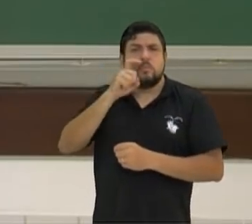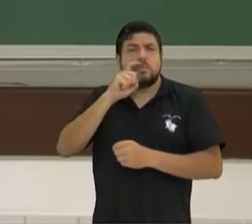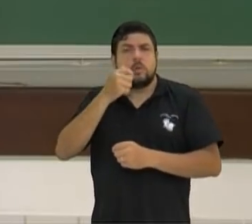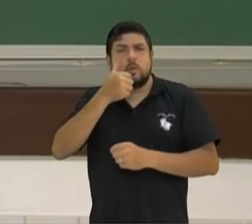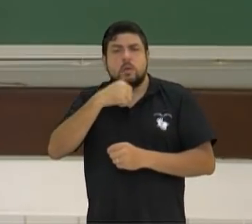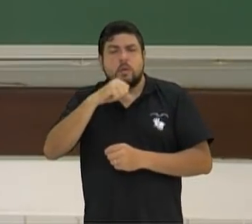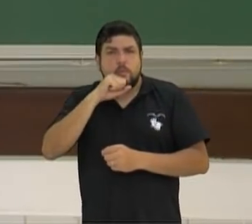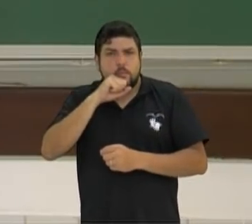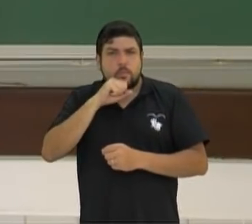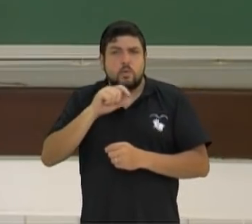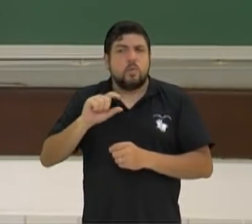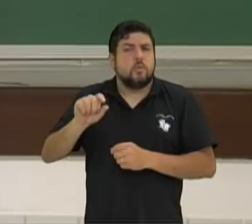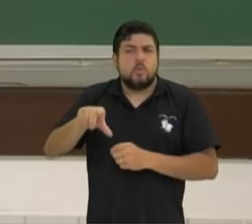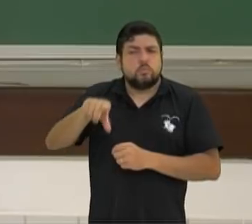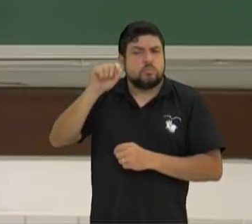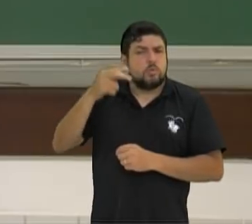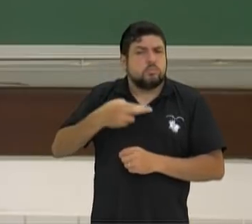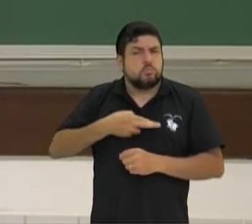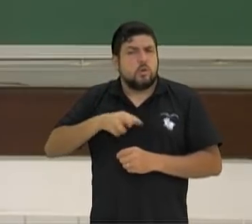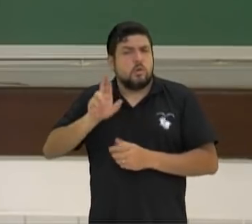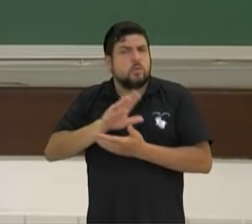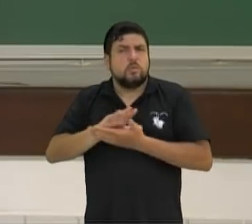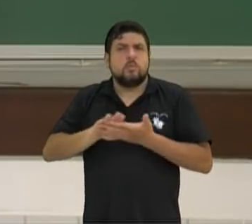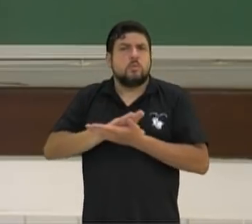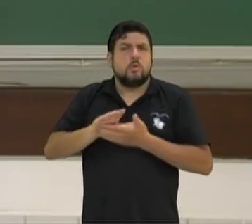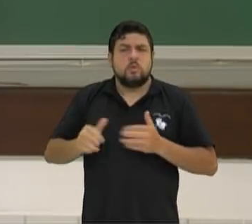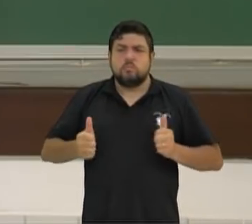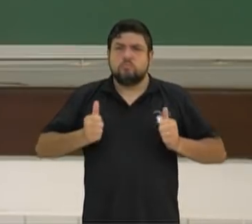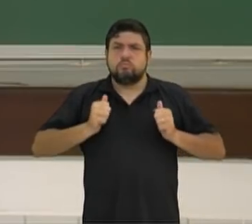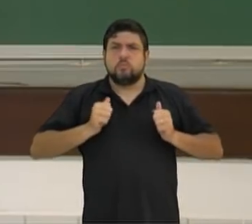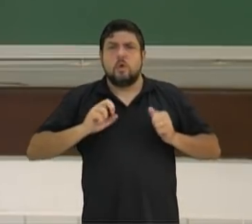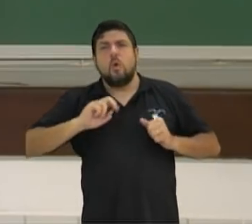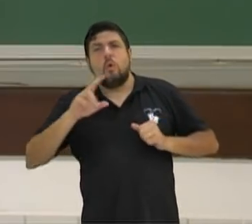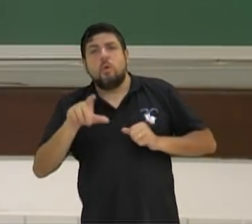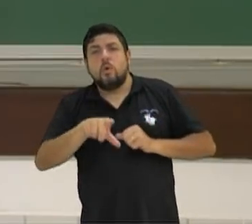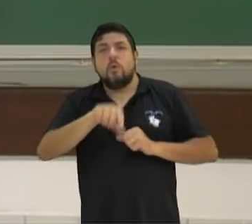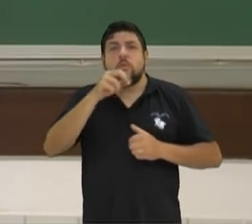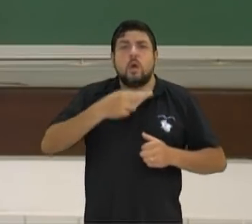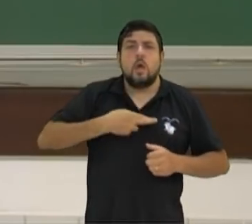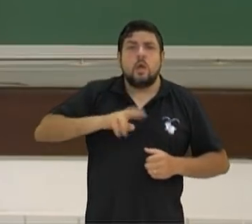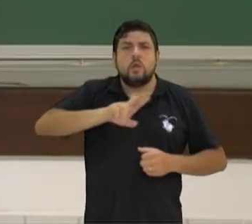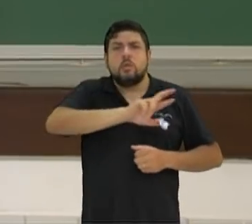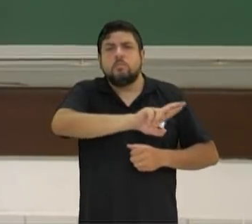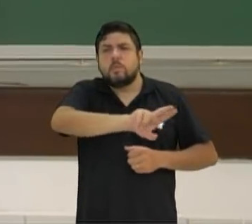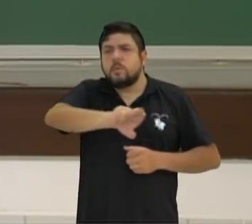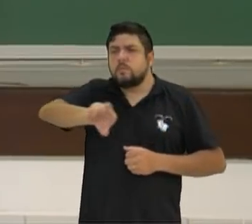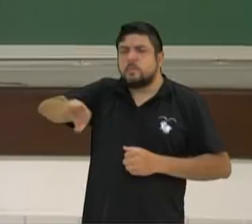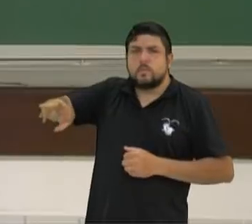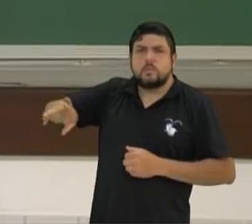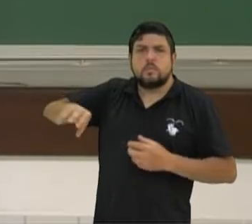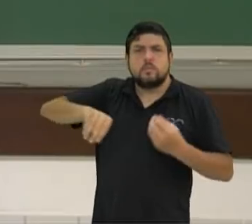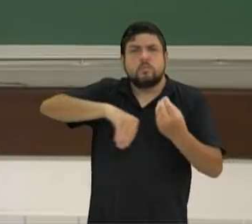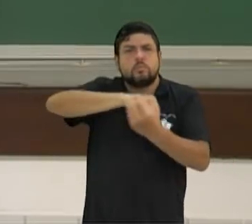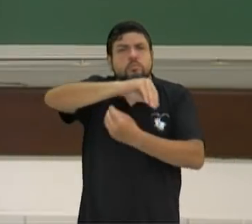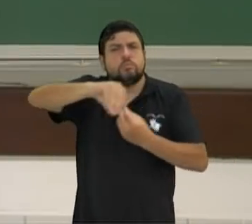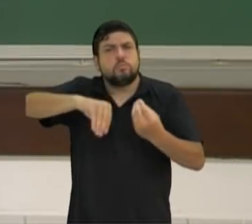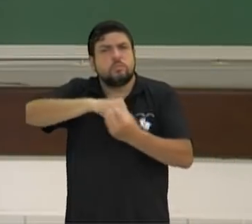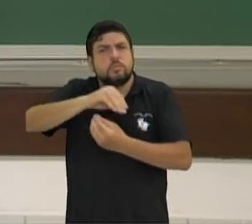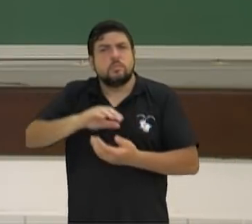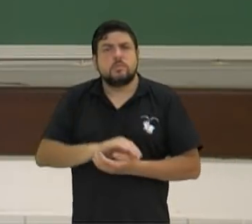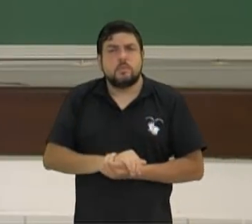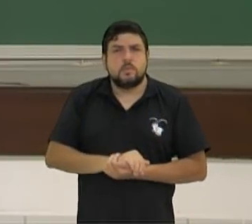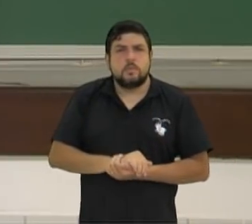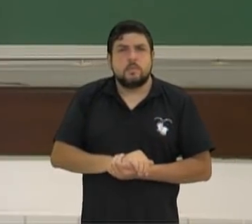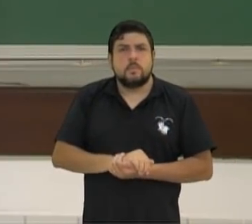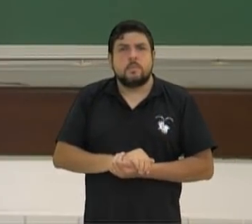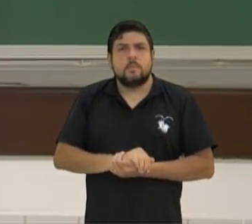pessoas, não ter religião, ser agnóstico, ter mais de uma religião, uma religiosidade múltipla, mística, múltipla